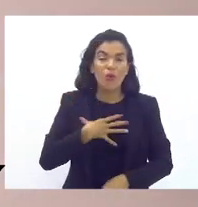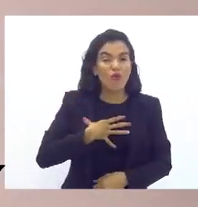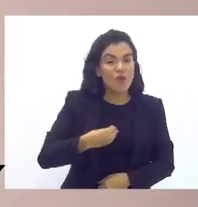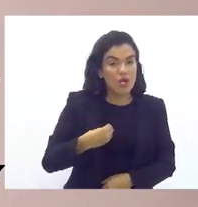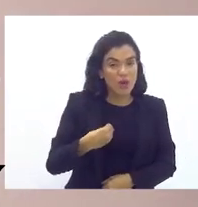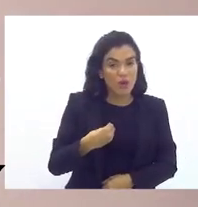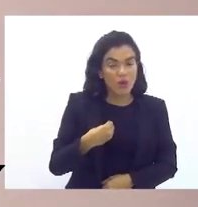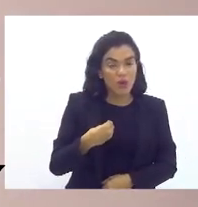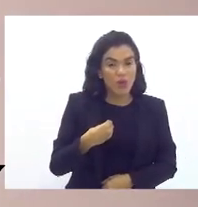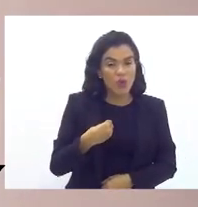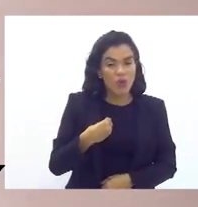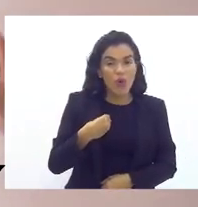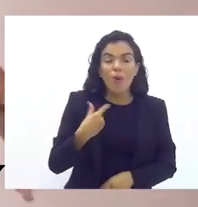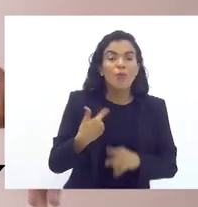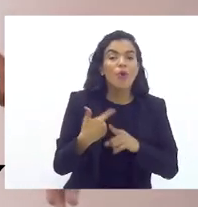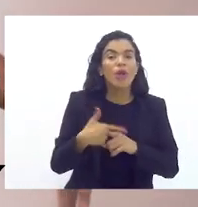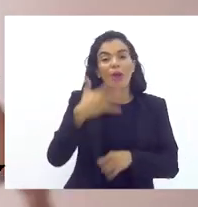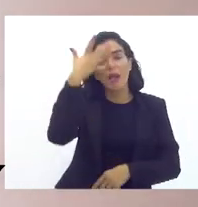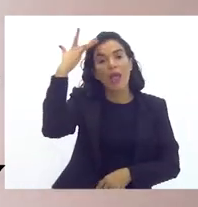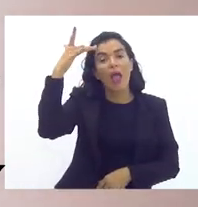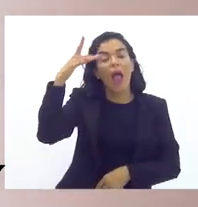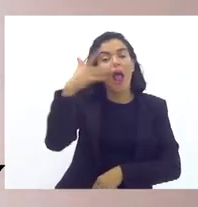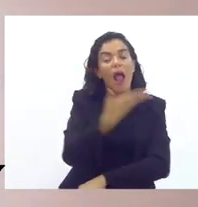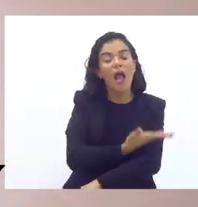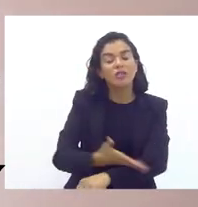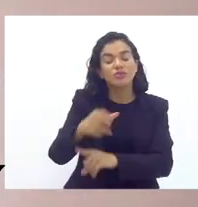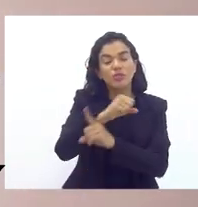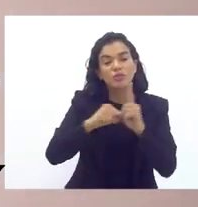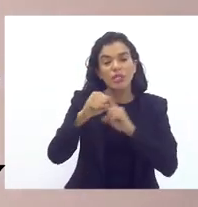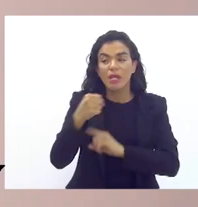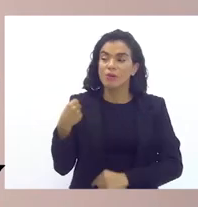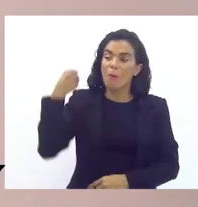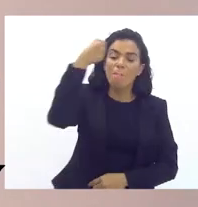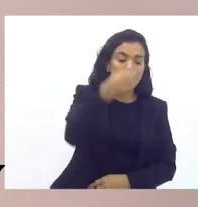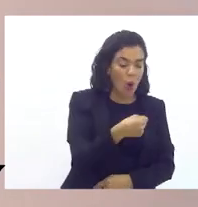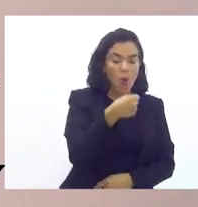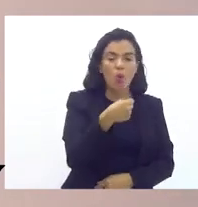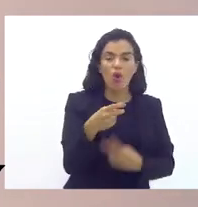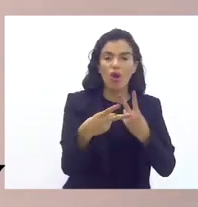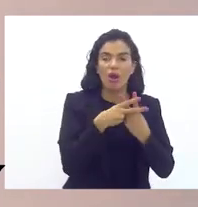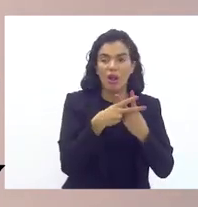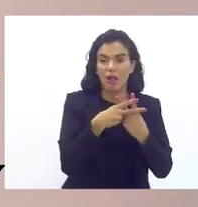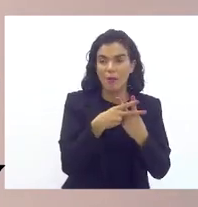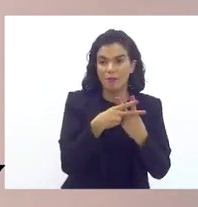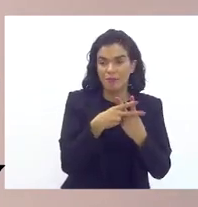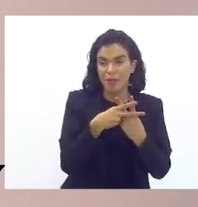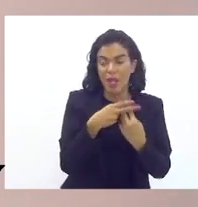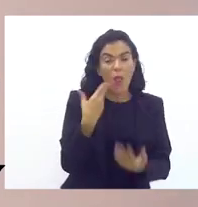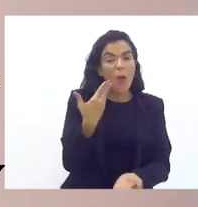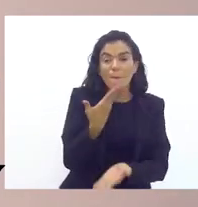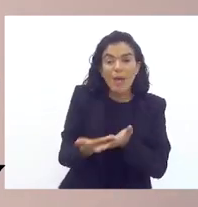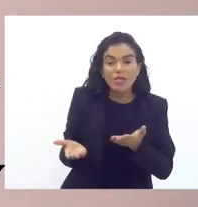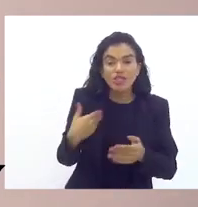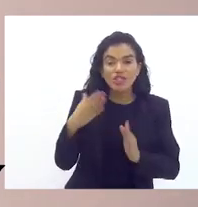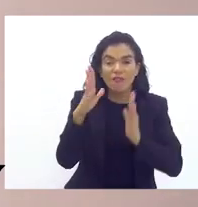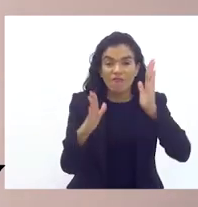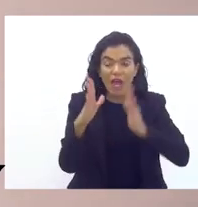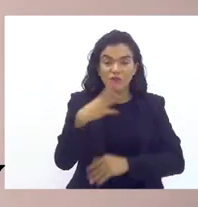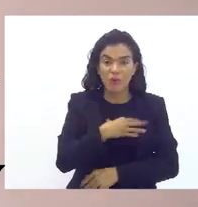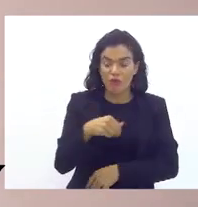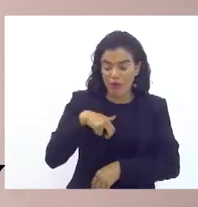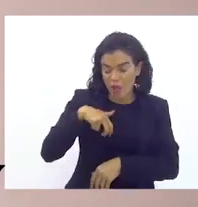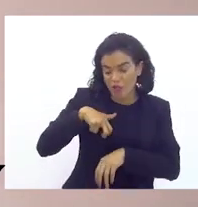mas porque me botaram nessa posição eu perdi os primeiros passos do meu filho eu tive que